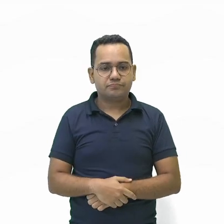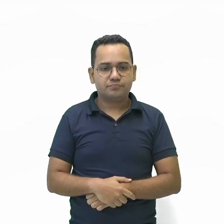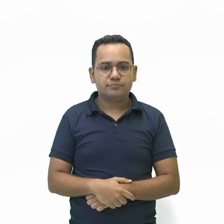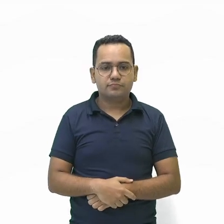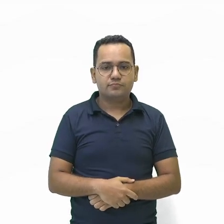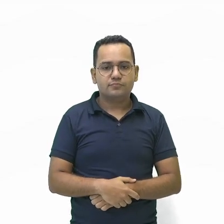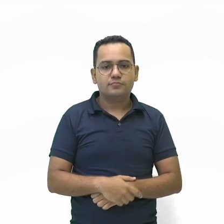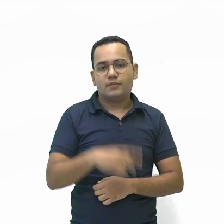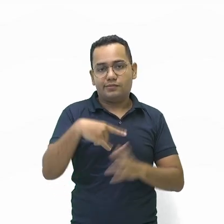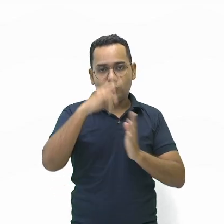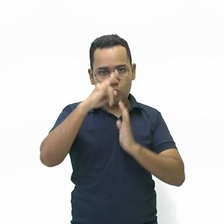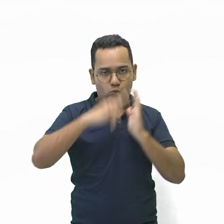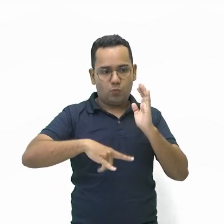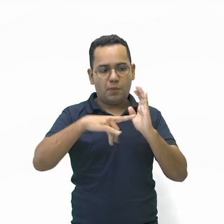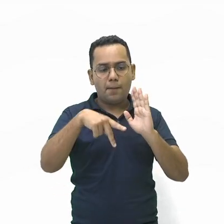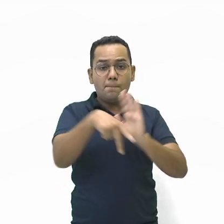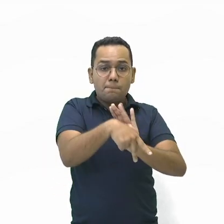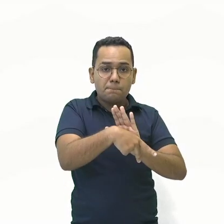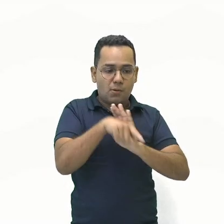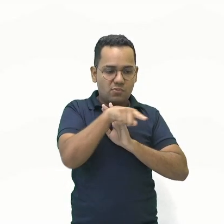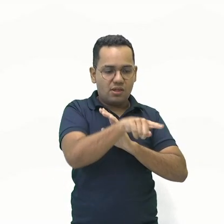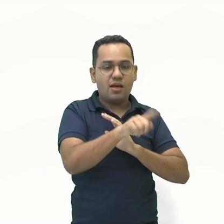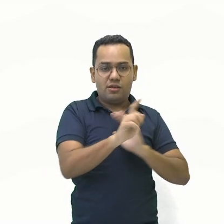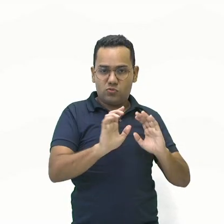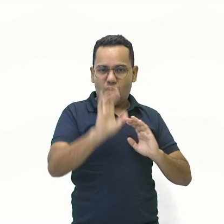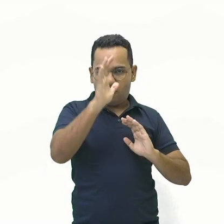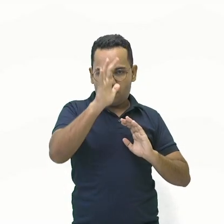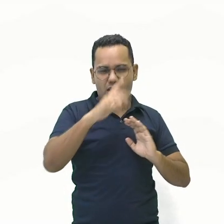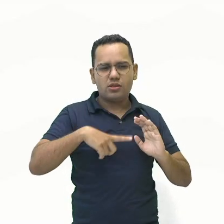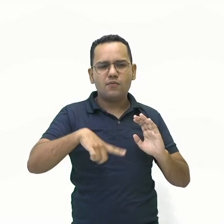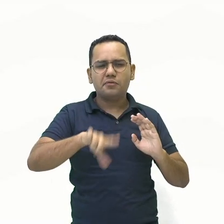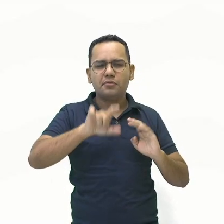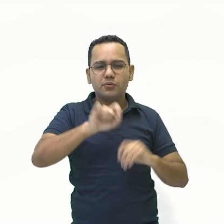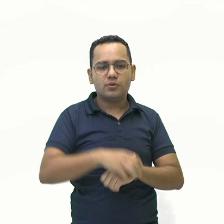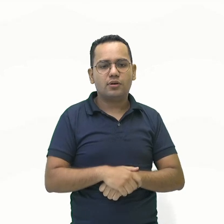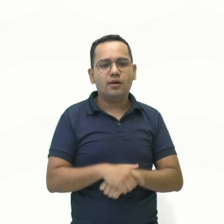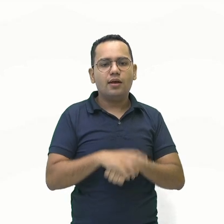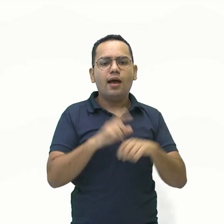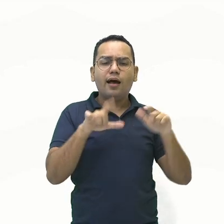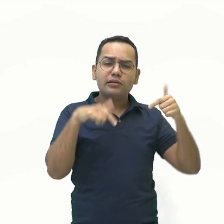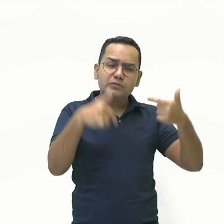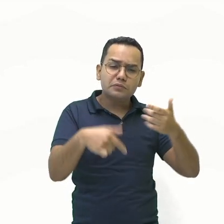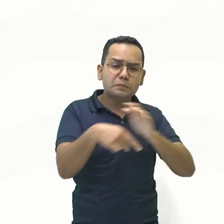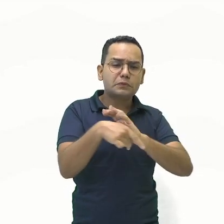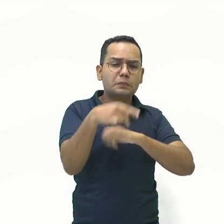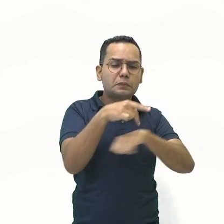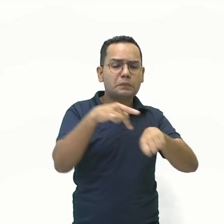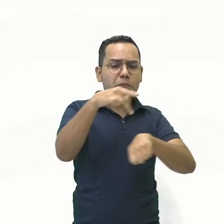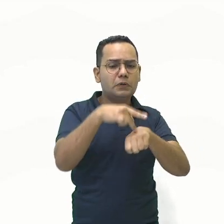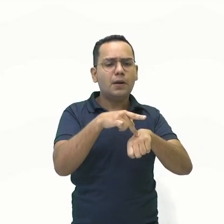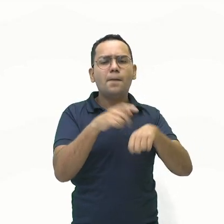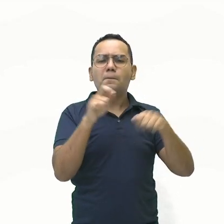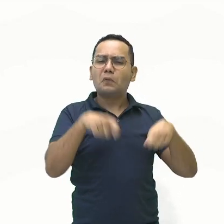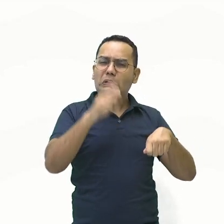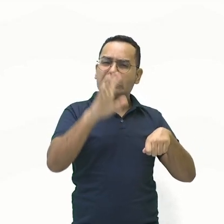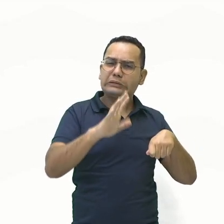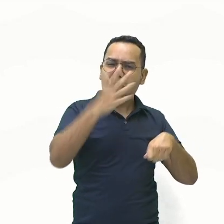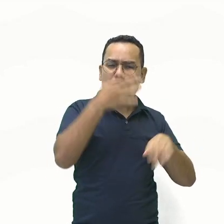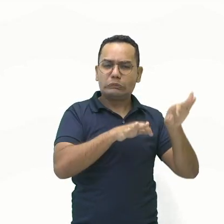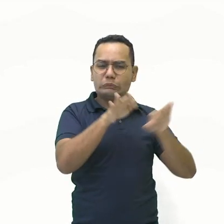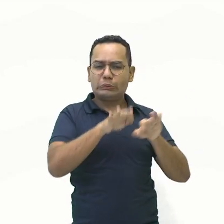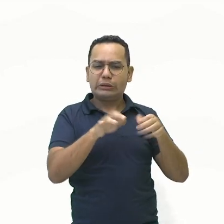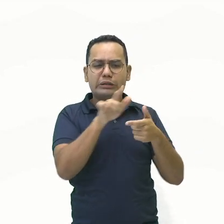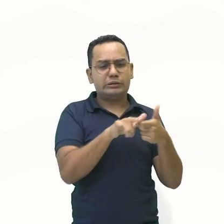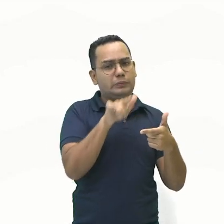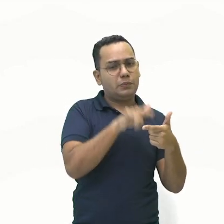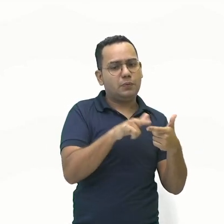Declaração de Estocolmo, ela estipulou ações para que os países ali, eles resolvessem esses conflitos, que envolviam